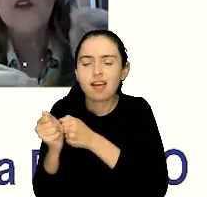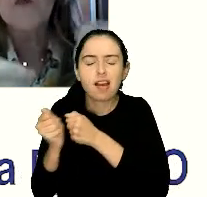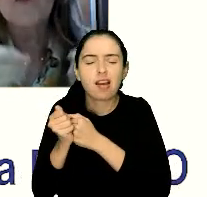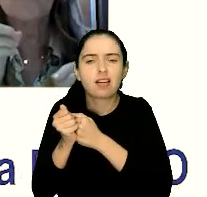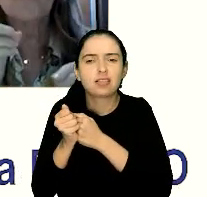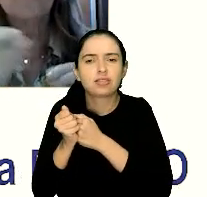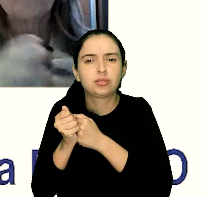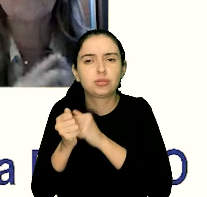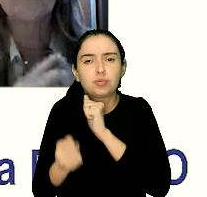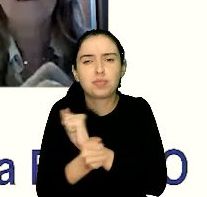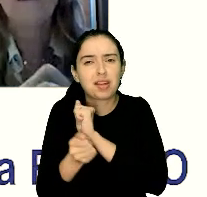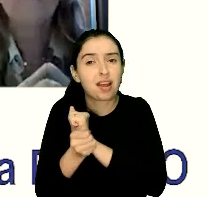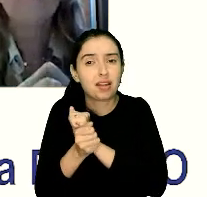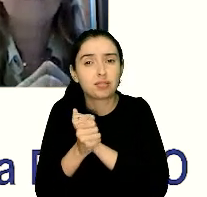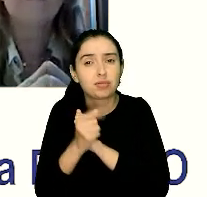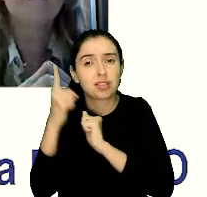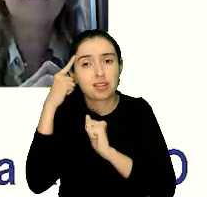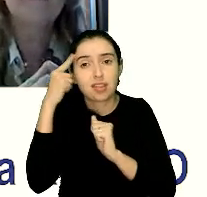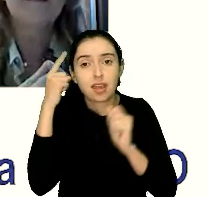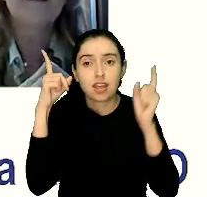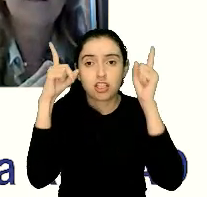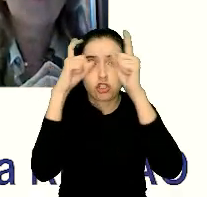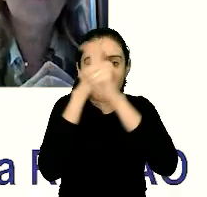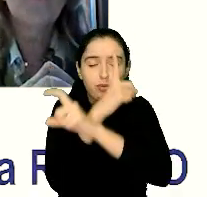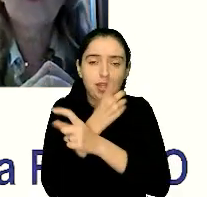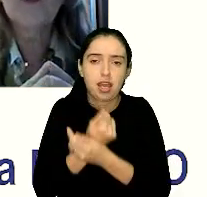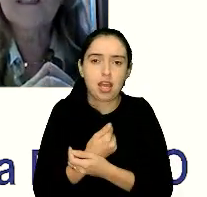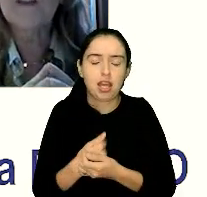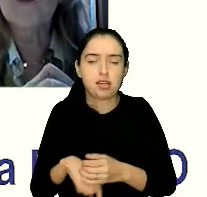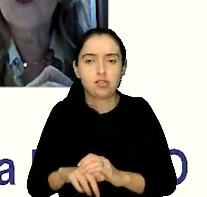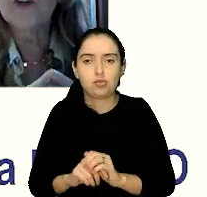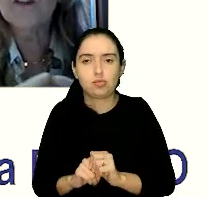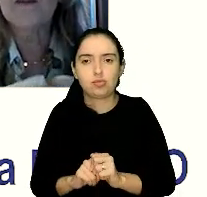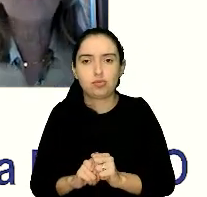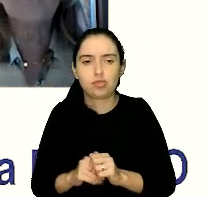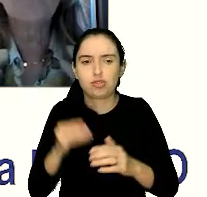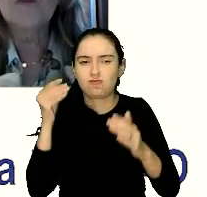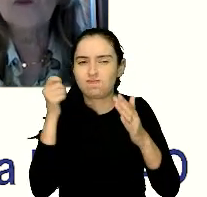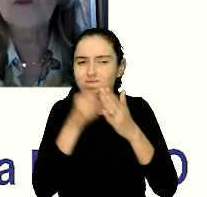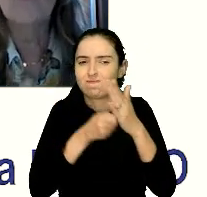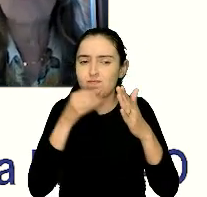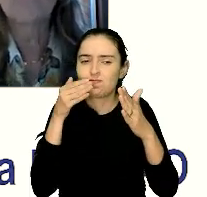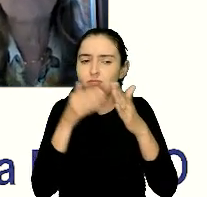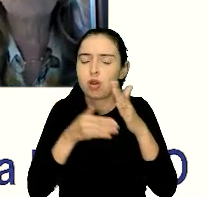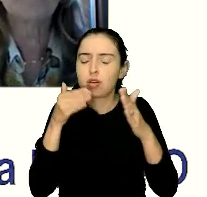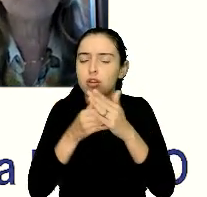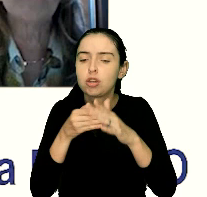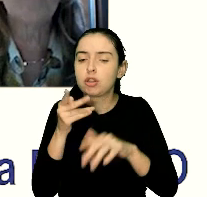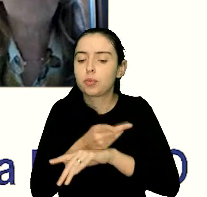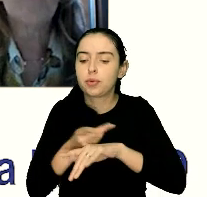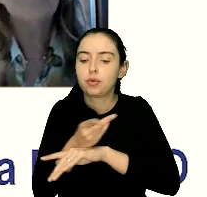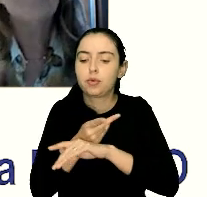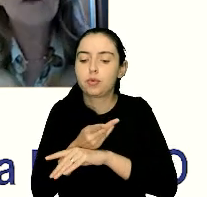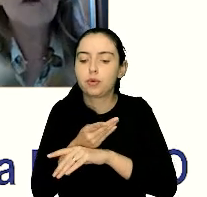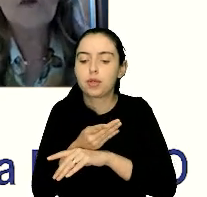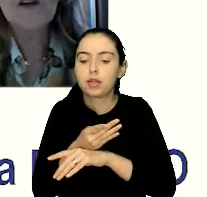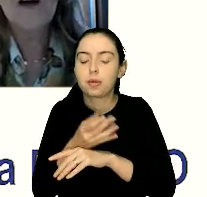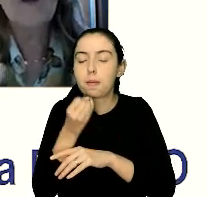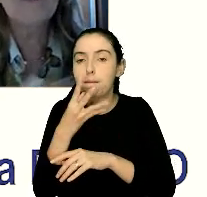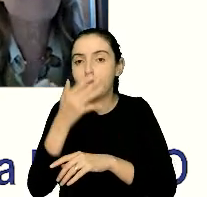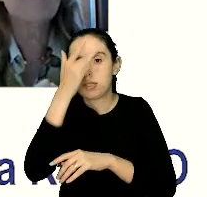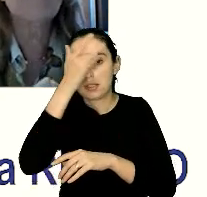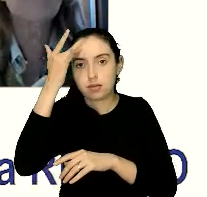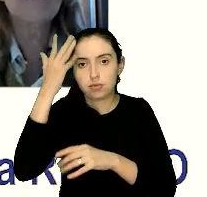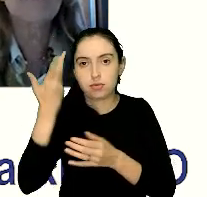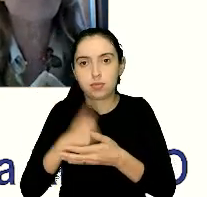esses dificultadores, a esses obstaculizadores da procura por uma boa saúde mental. Então,